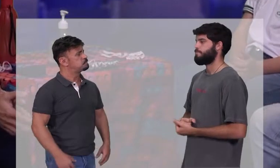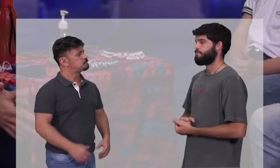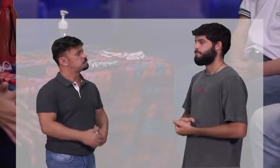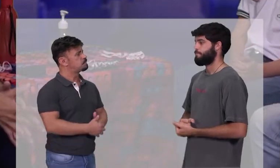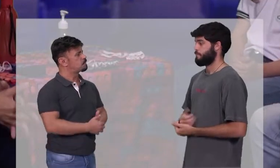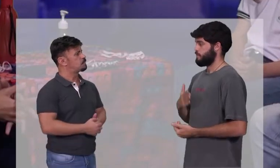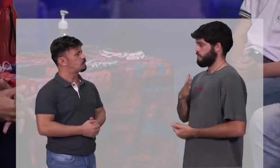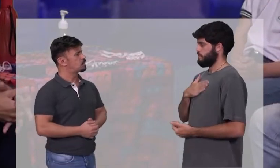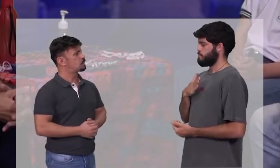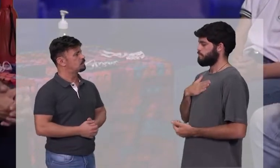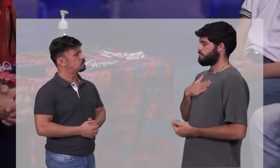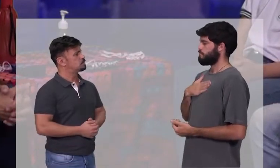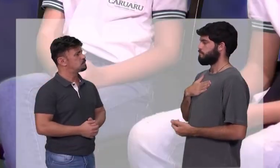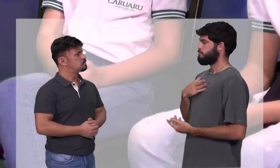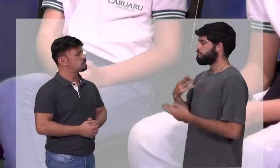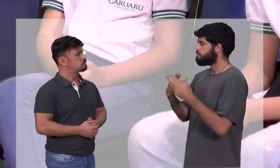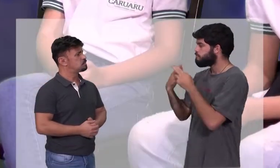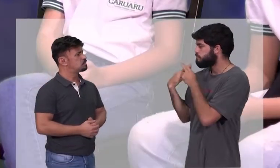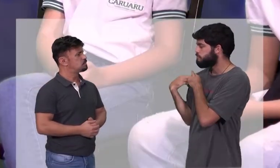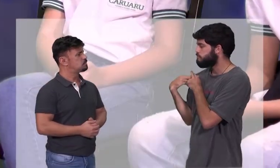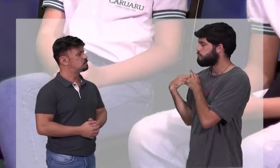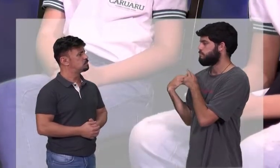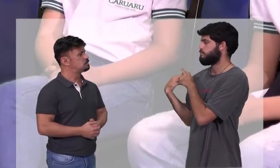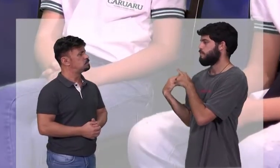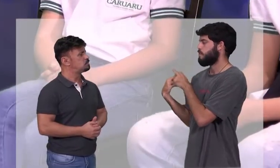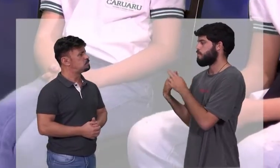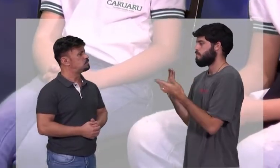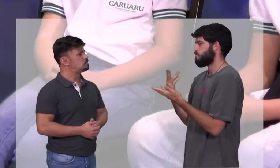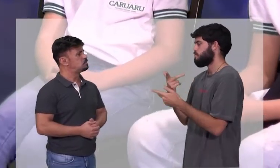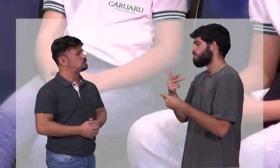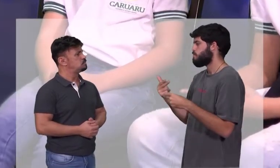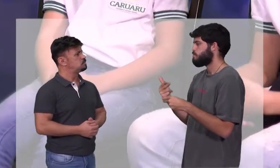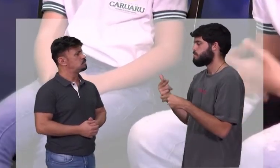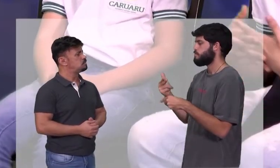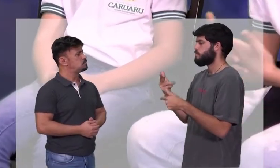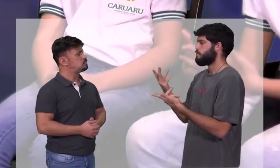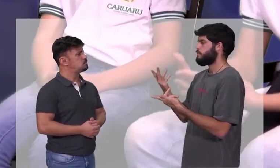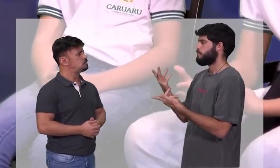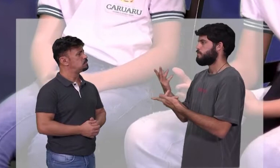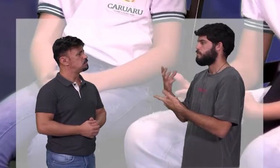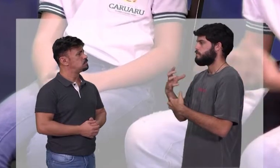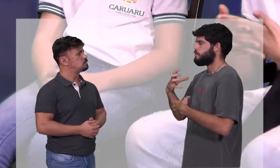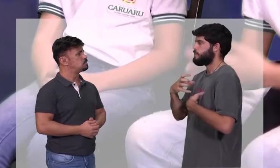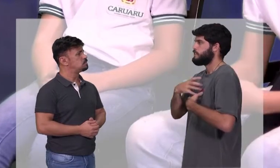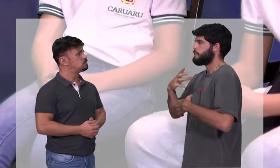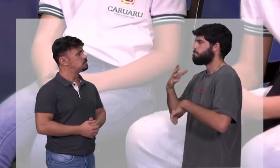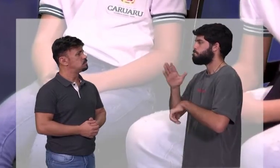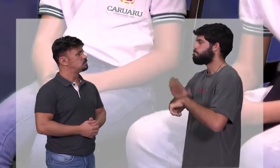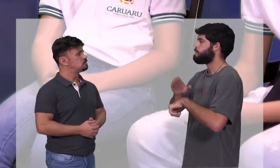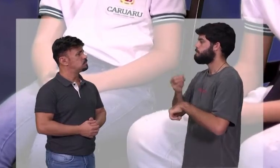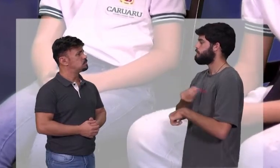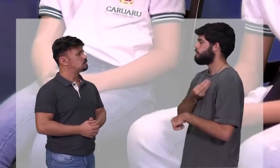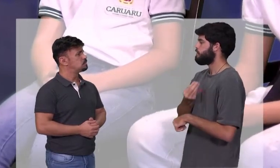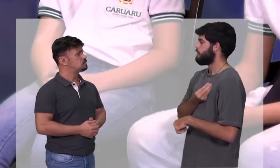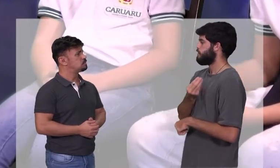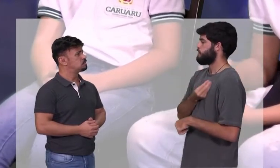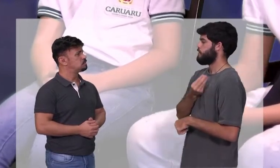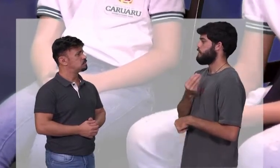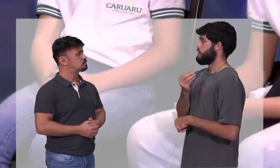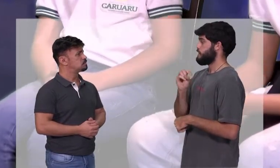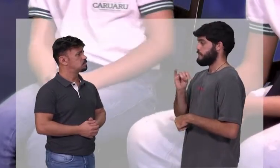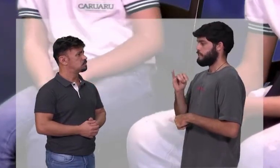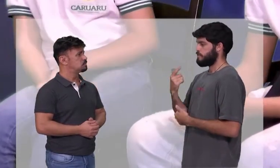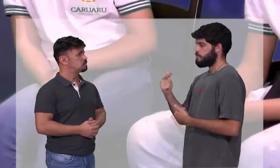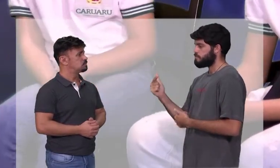Na minha questão, a responsabilidade já é algo mais com um sentido a mais para a vida. Porque se você